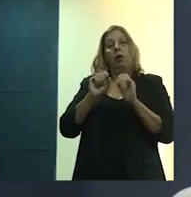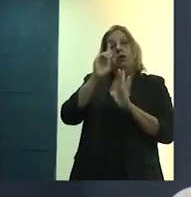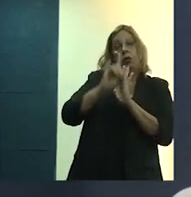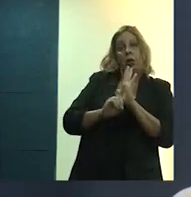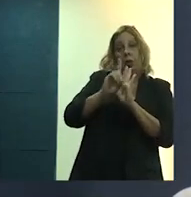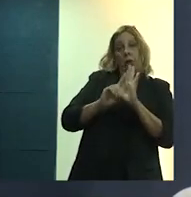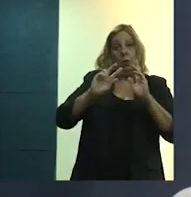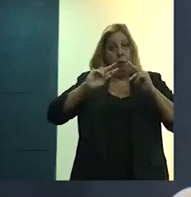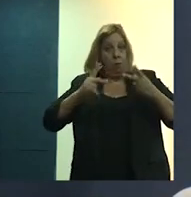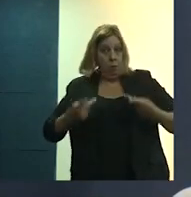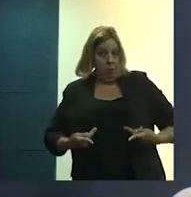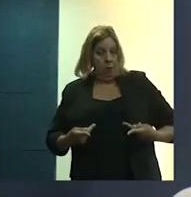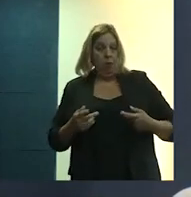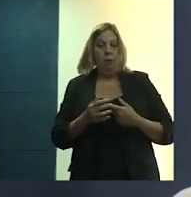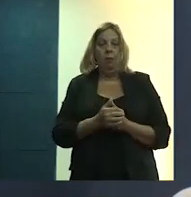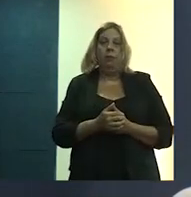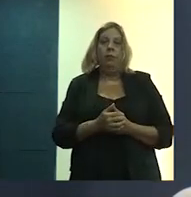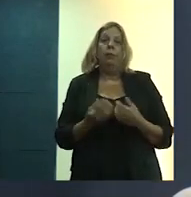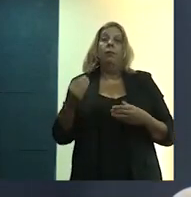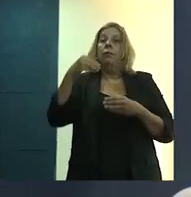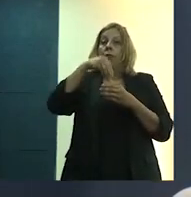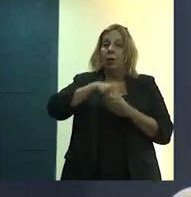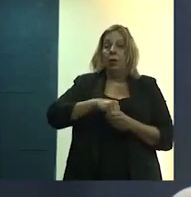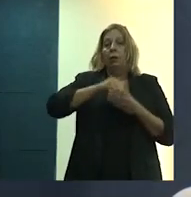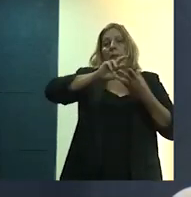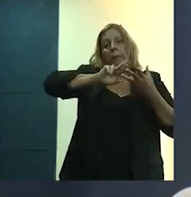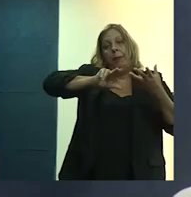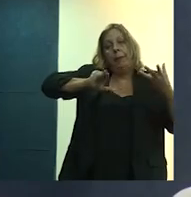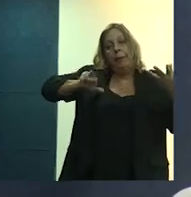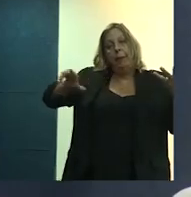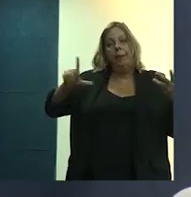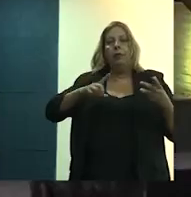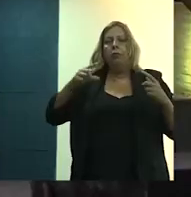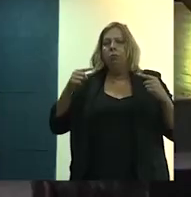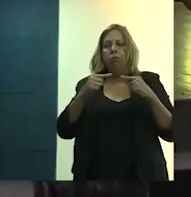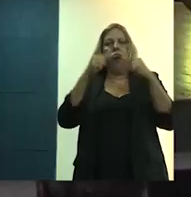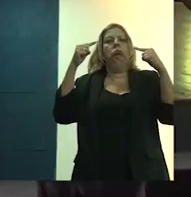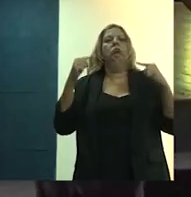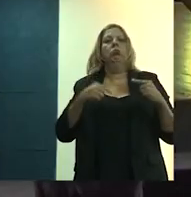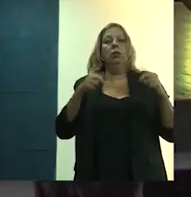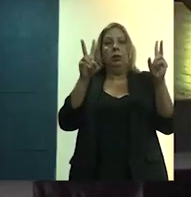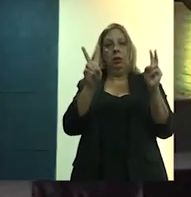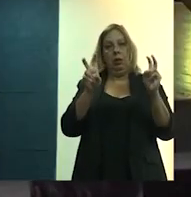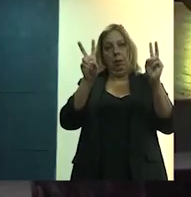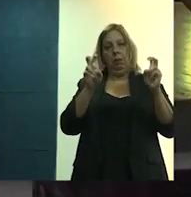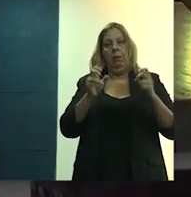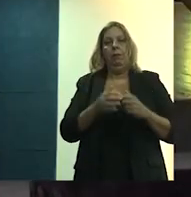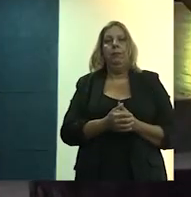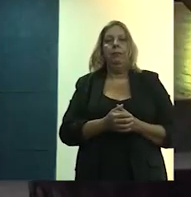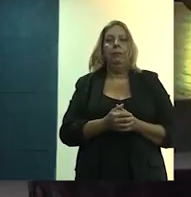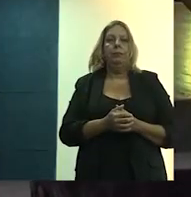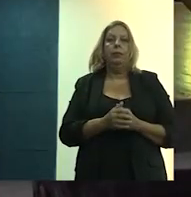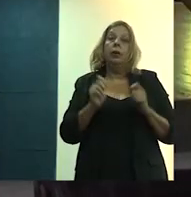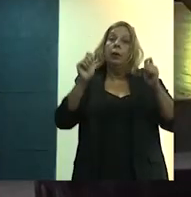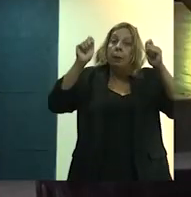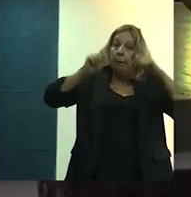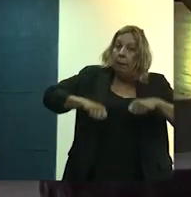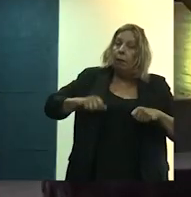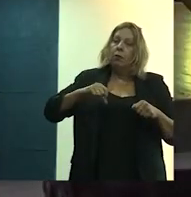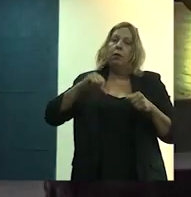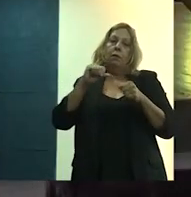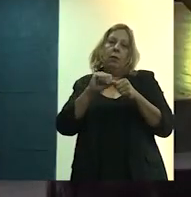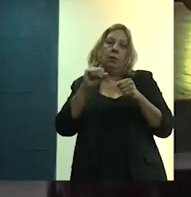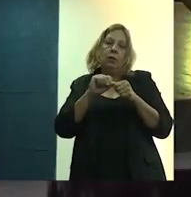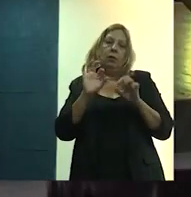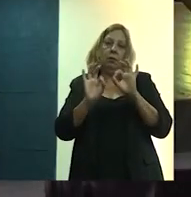jurídica Direitos Humanos economia solidária e dentre tantas outras que tem uma afinidade com esse tema e que